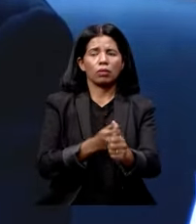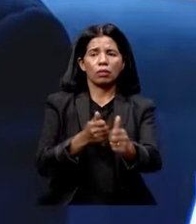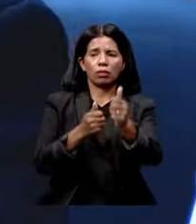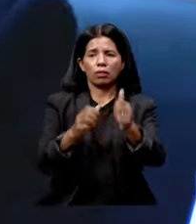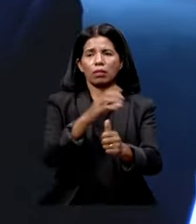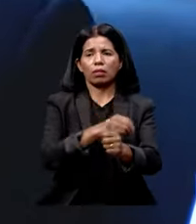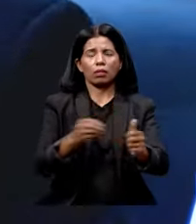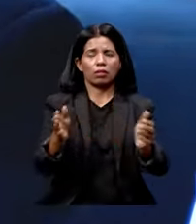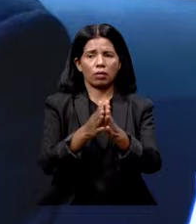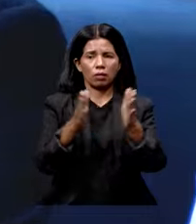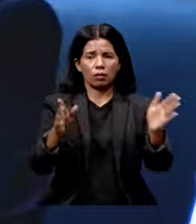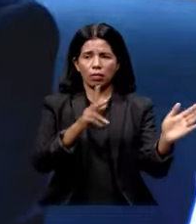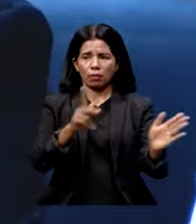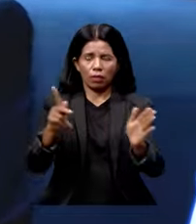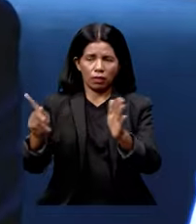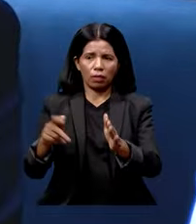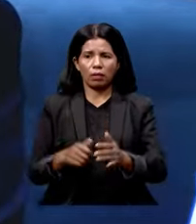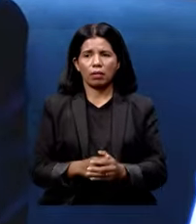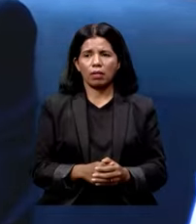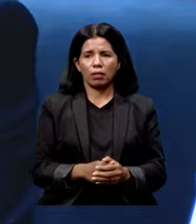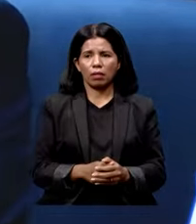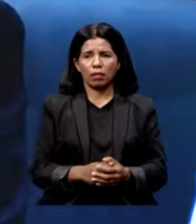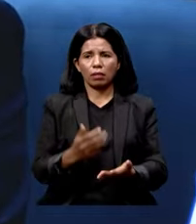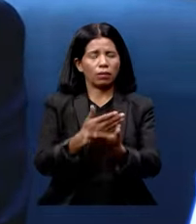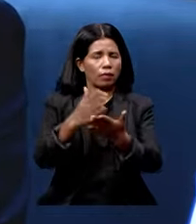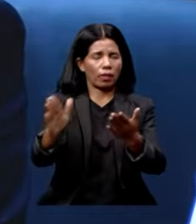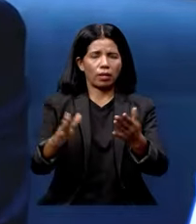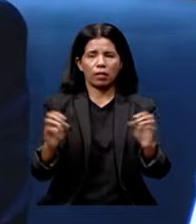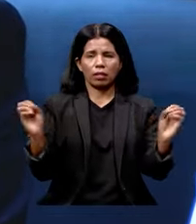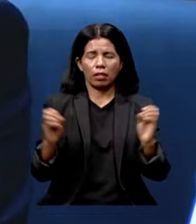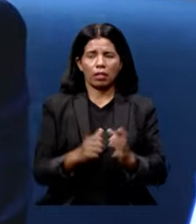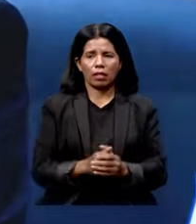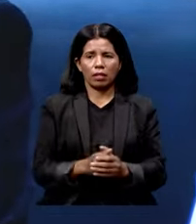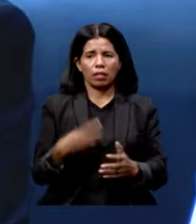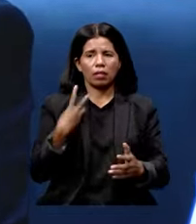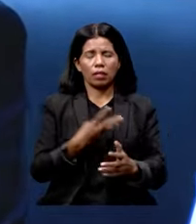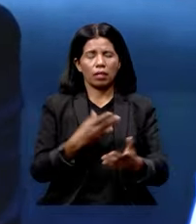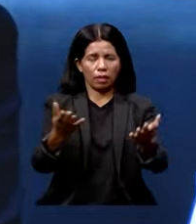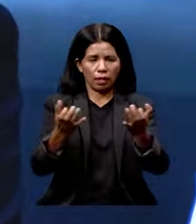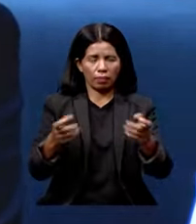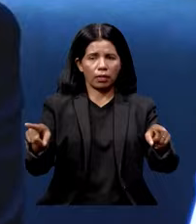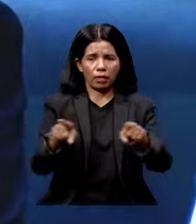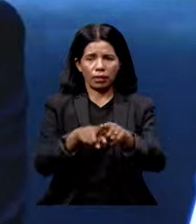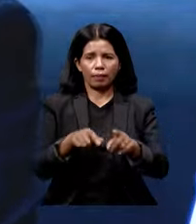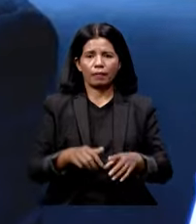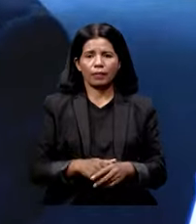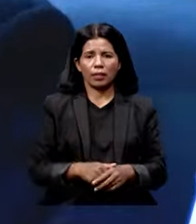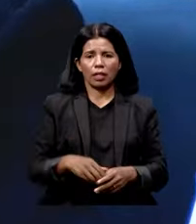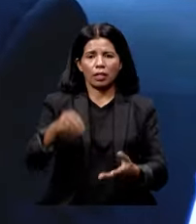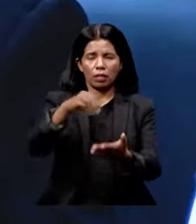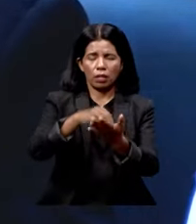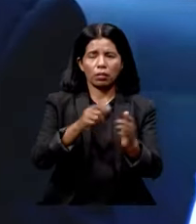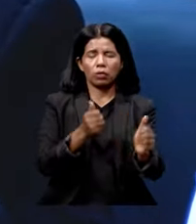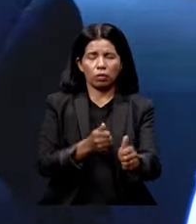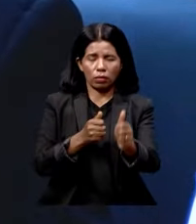grandes opções do plano para tal baba é a tua fahede ou cara ida carac magira né tal tuir ne